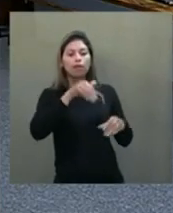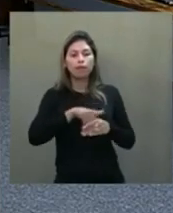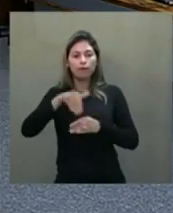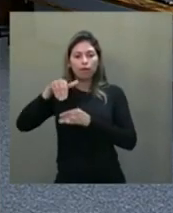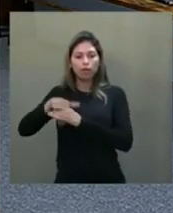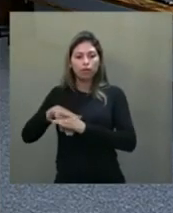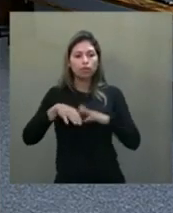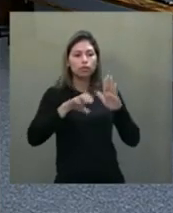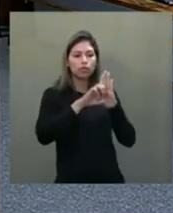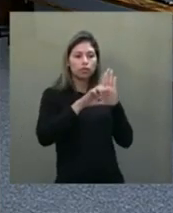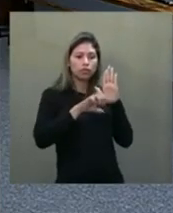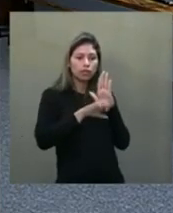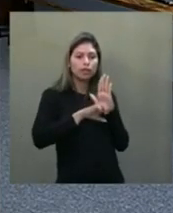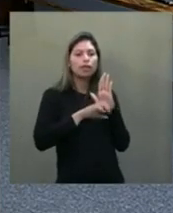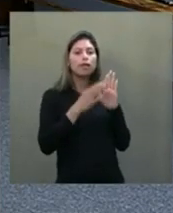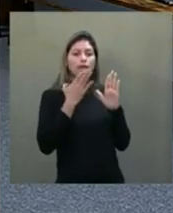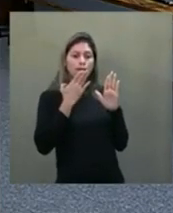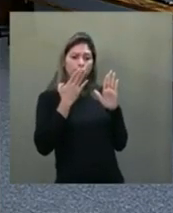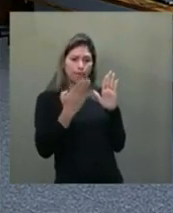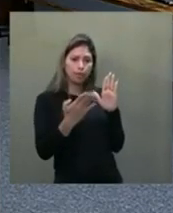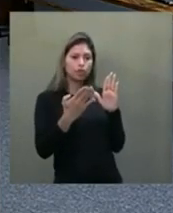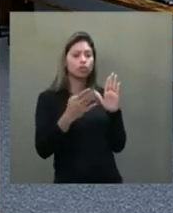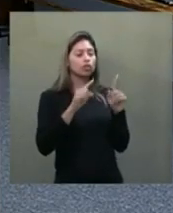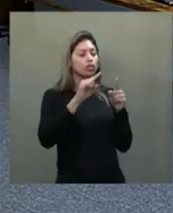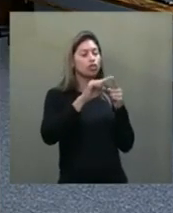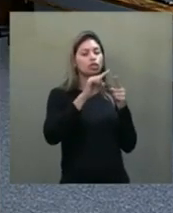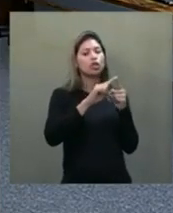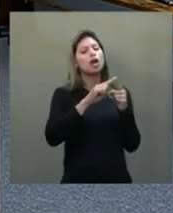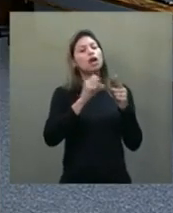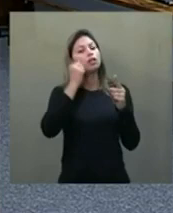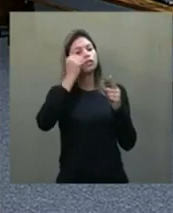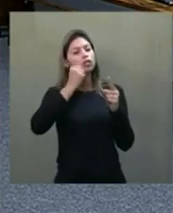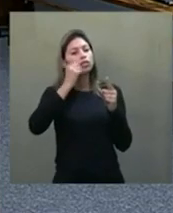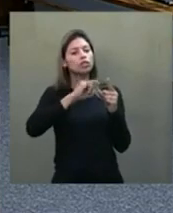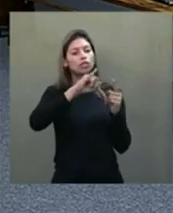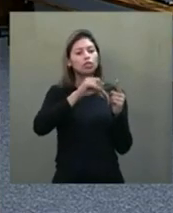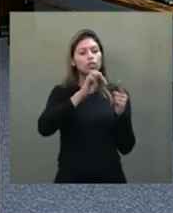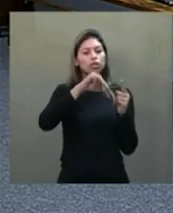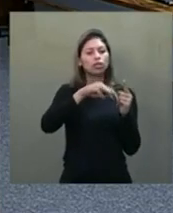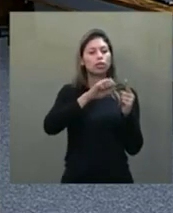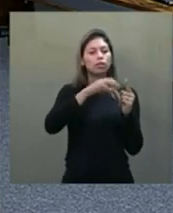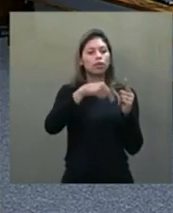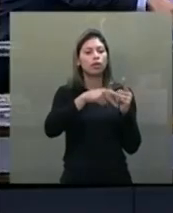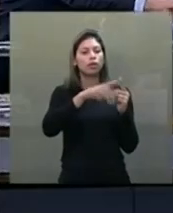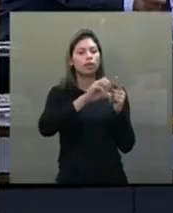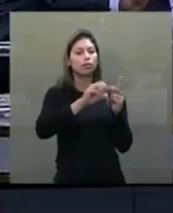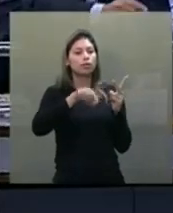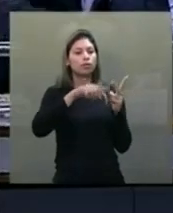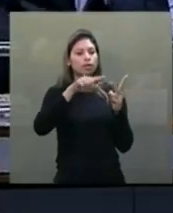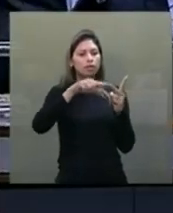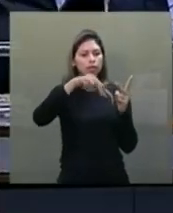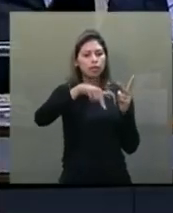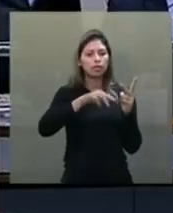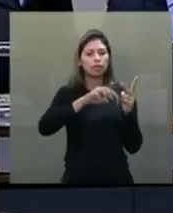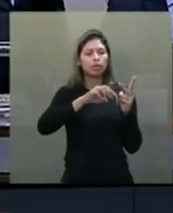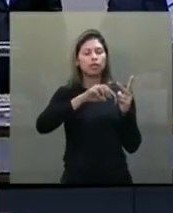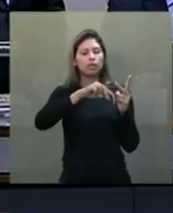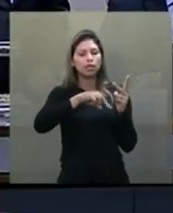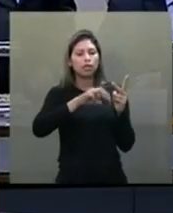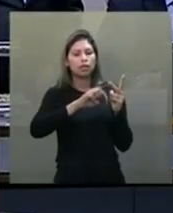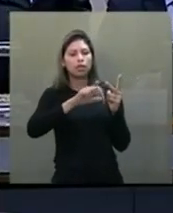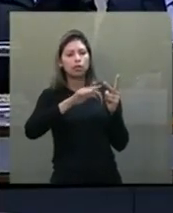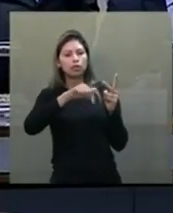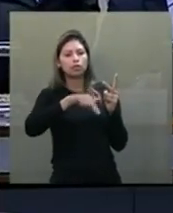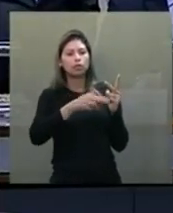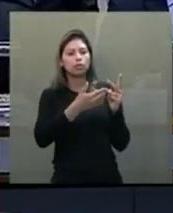da área do direito tributário também. Por que a gente não começa a colocar uma lupa maior para, quem sabe,